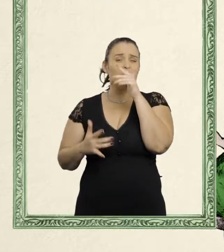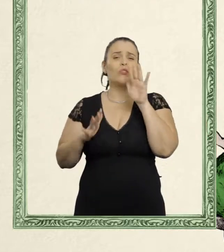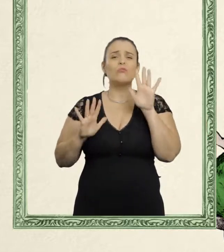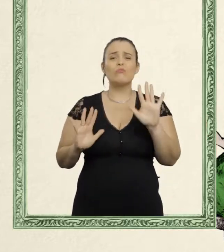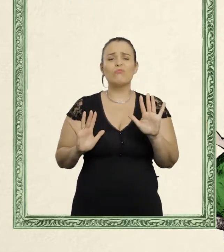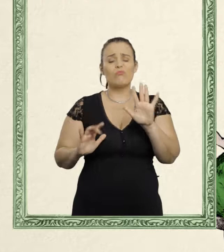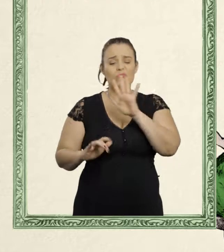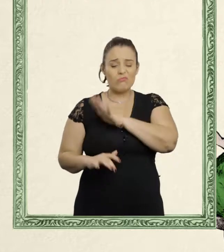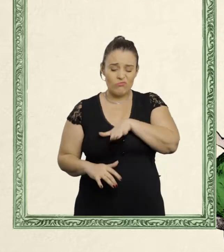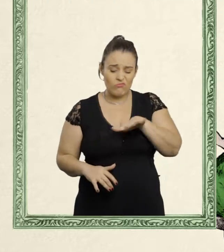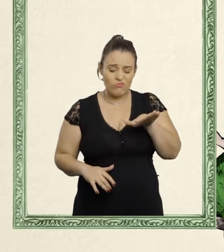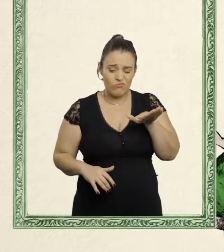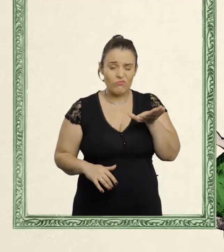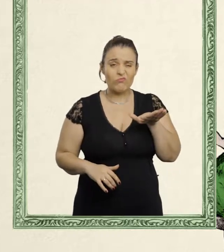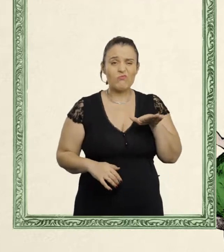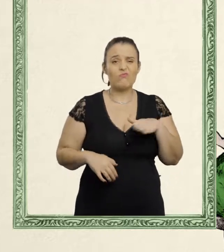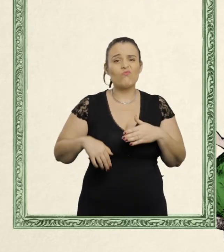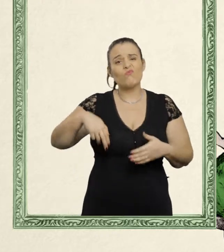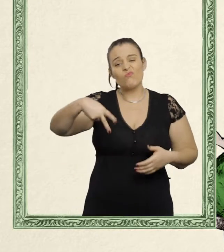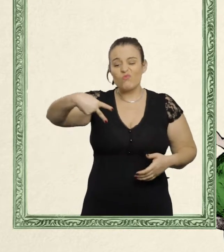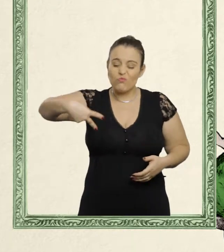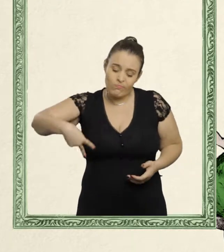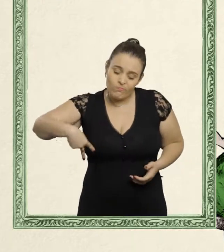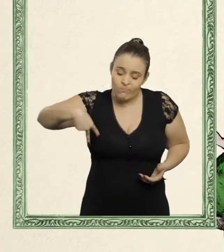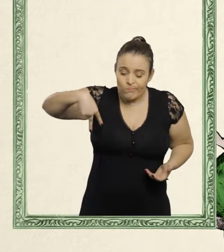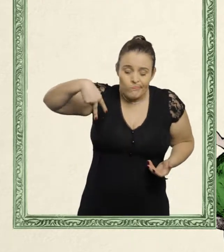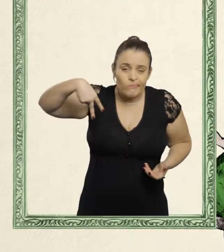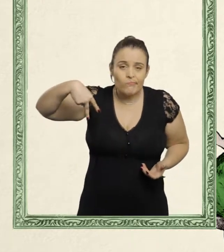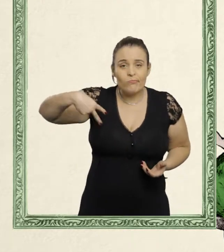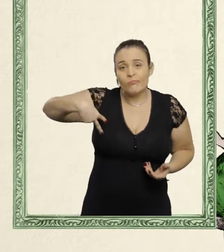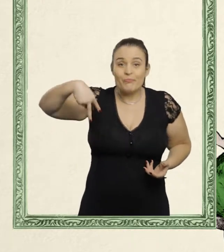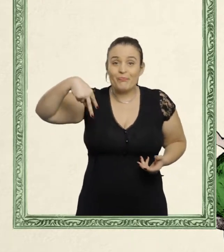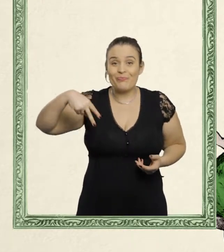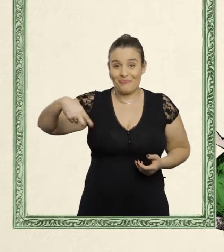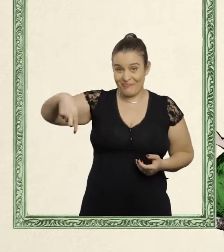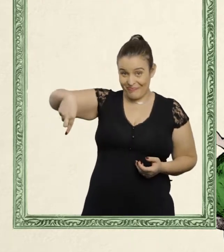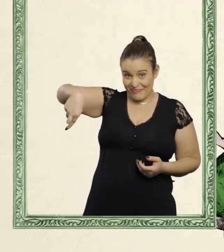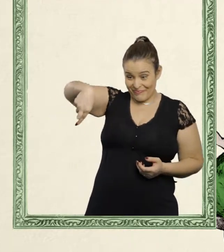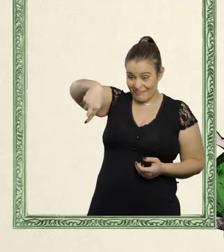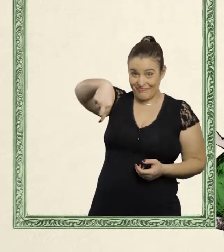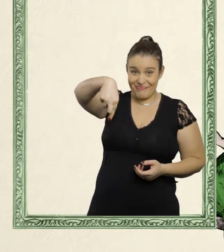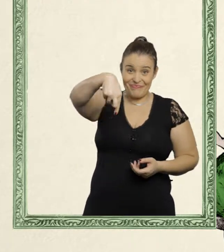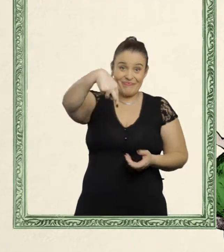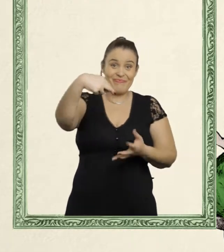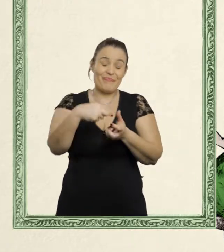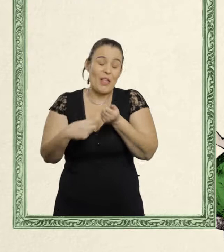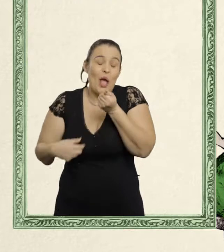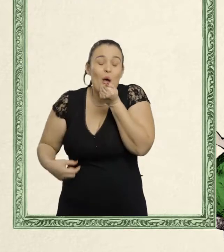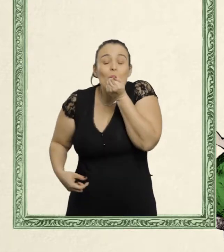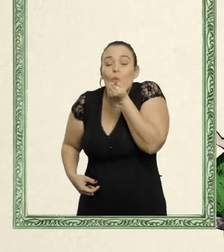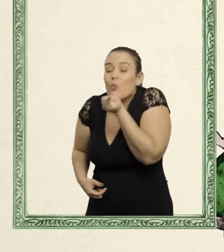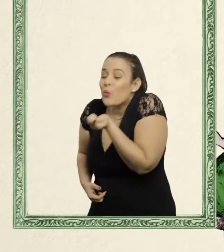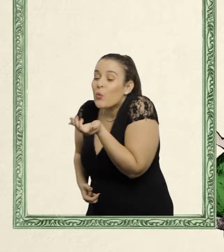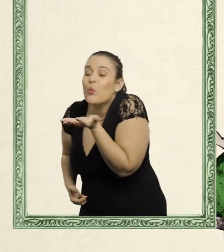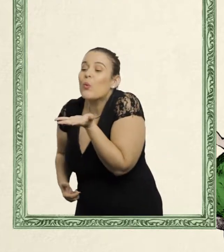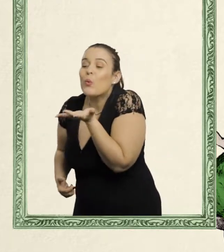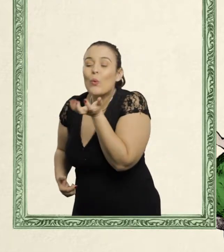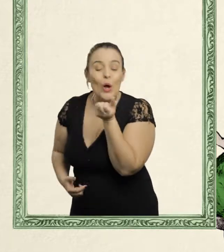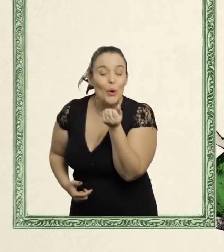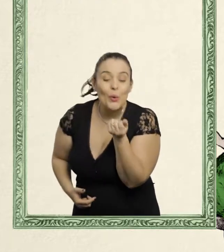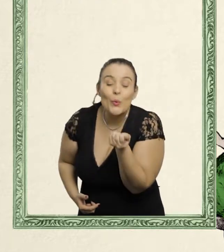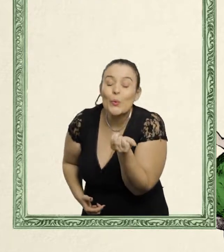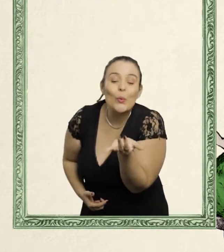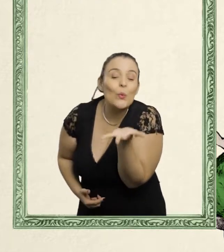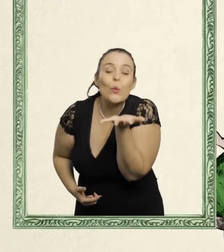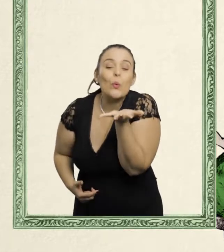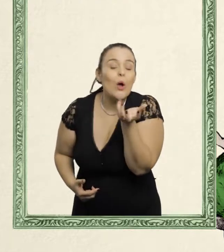Mas as crianças não conseguiam voar. Peter então soprou um pouco de poeira de fada sobre cada um.